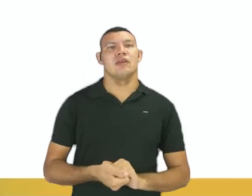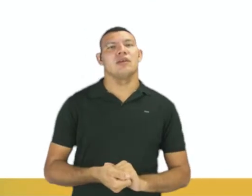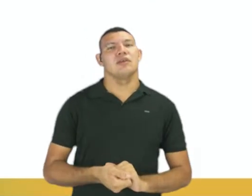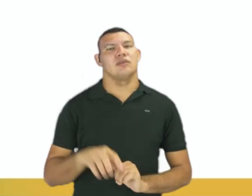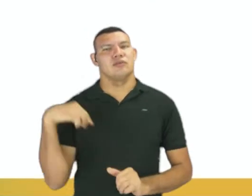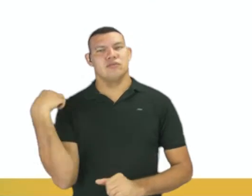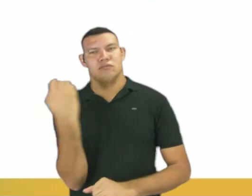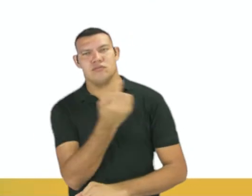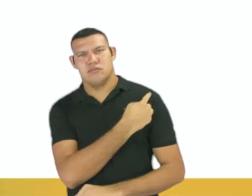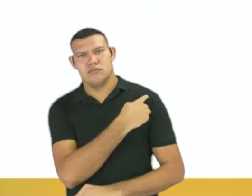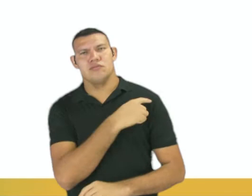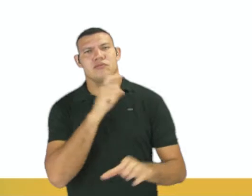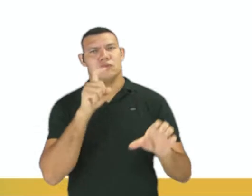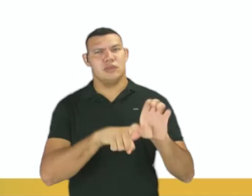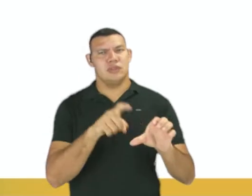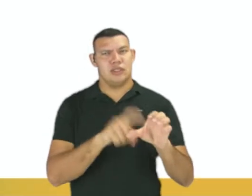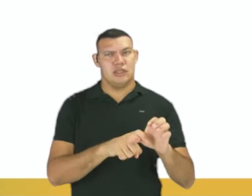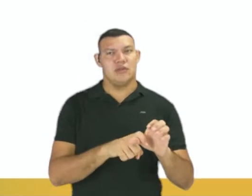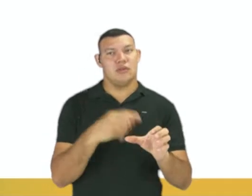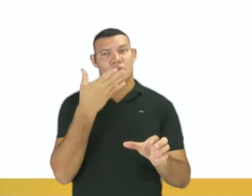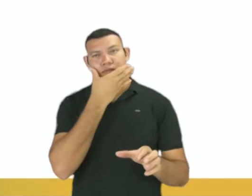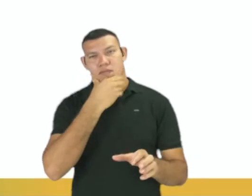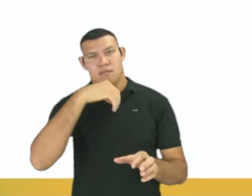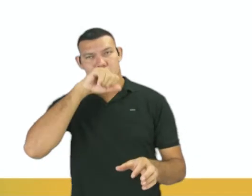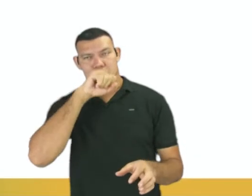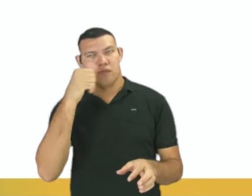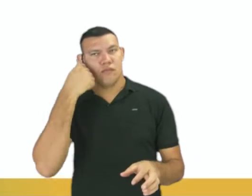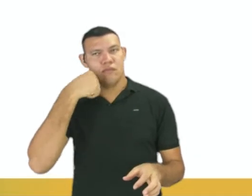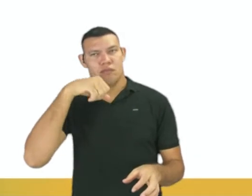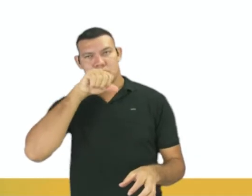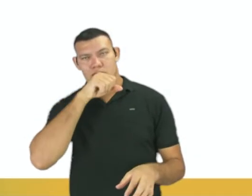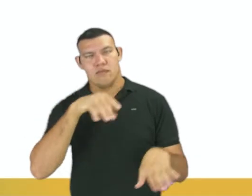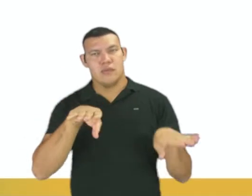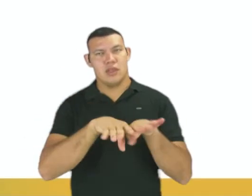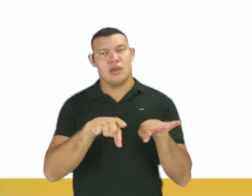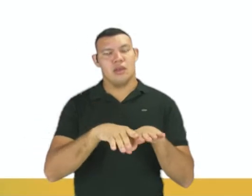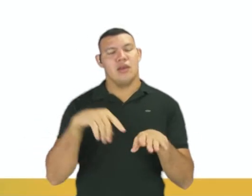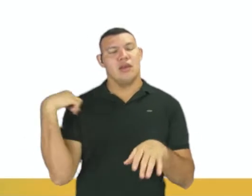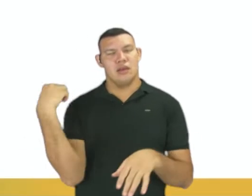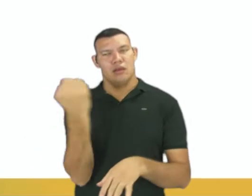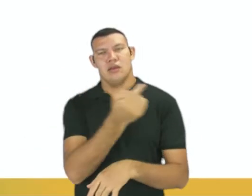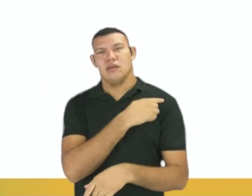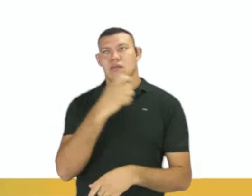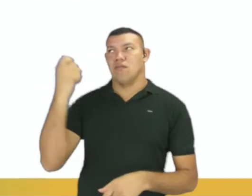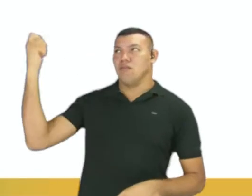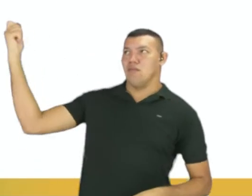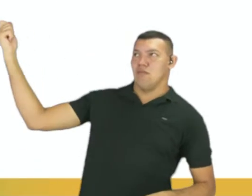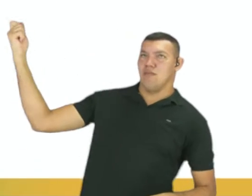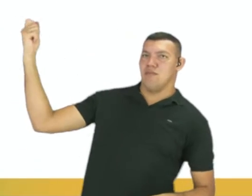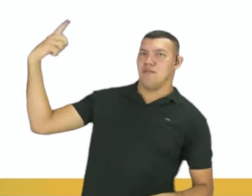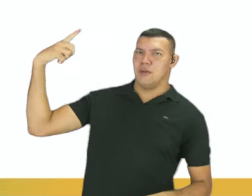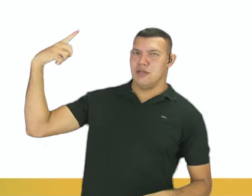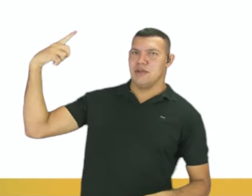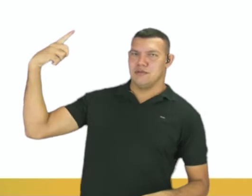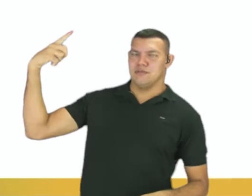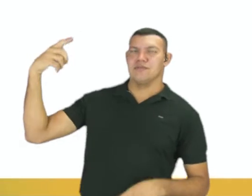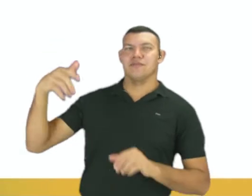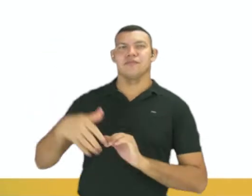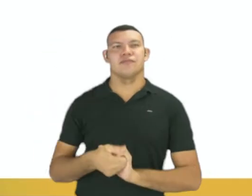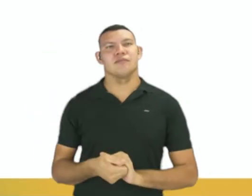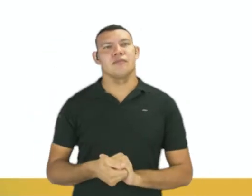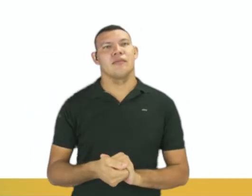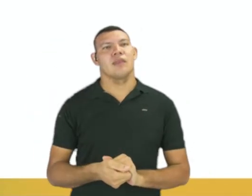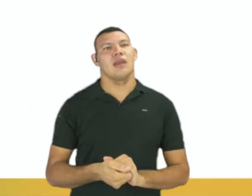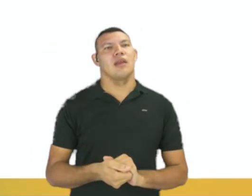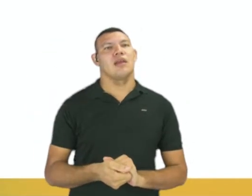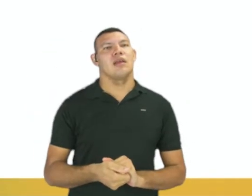nós todos somos dependentes do Sol que nos ilumina não observação a relação de subordinação entre uma oração